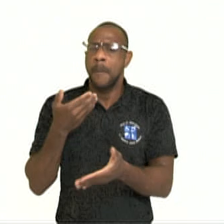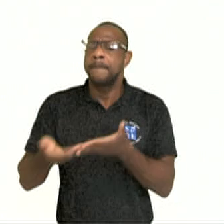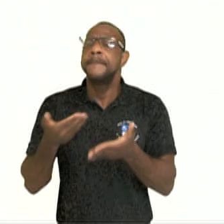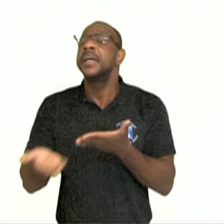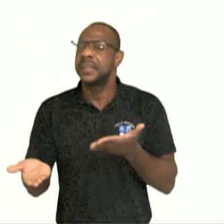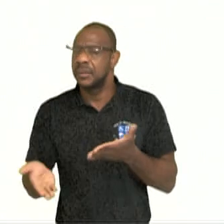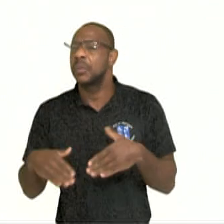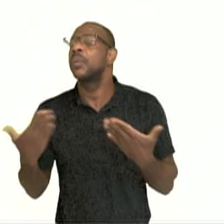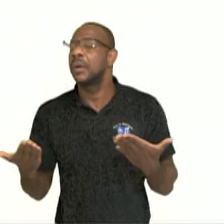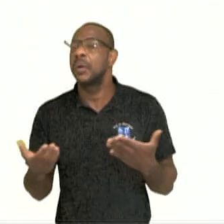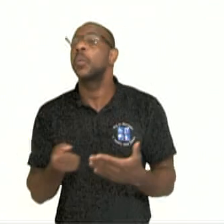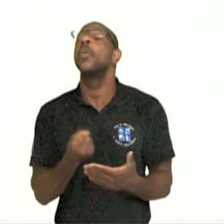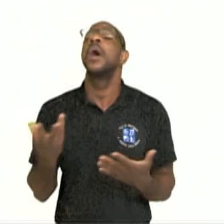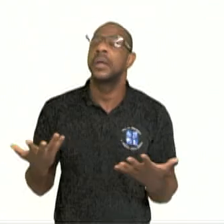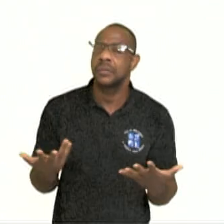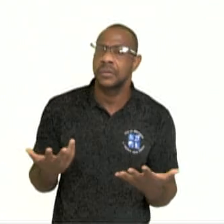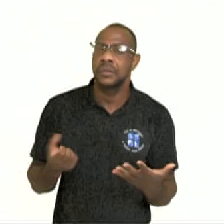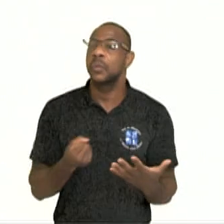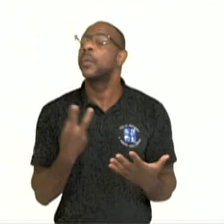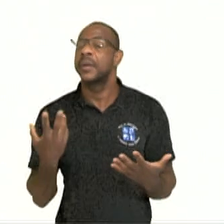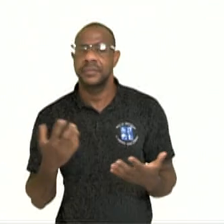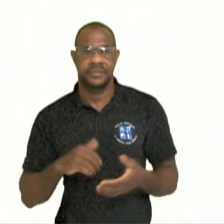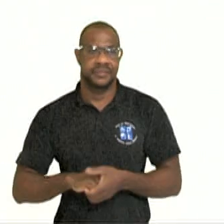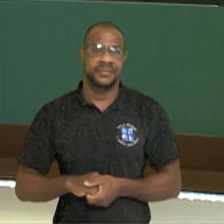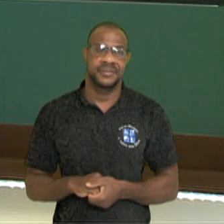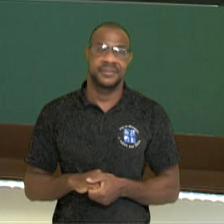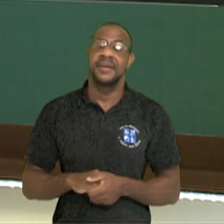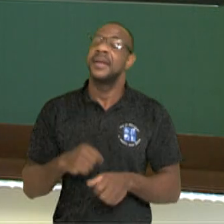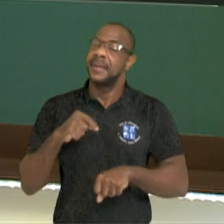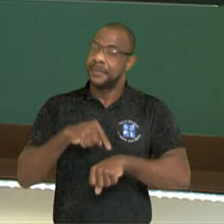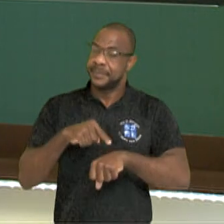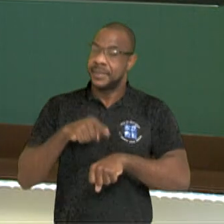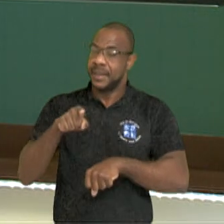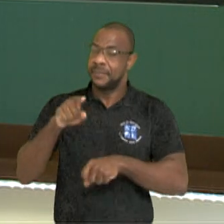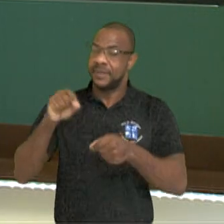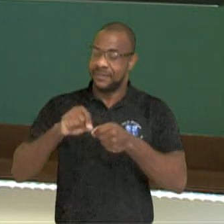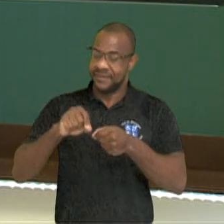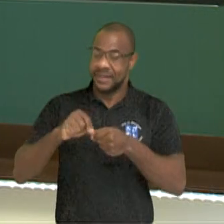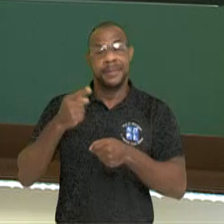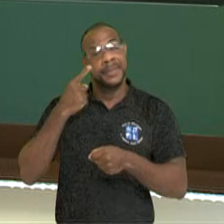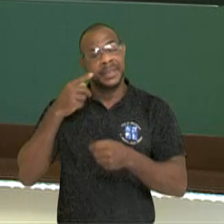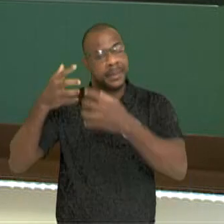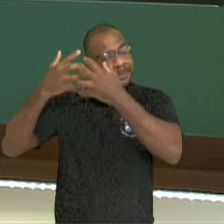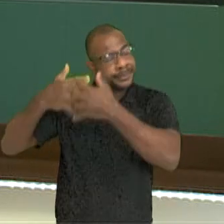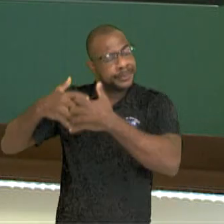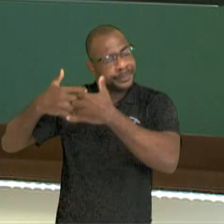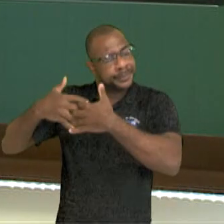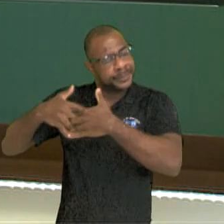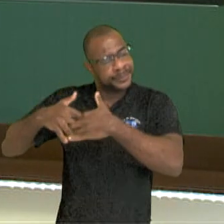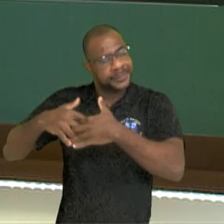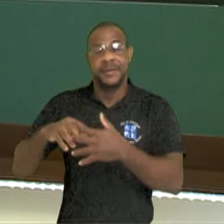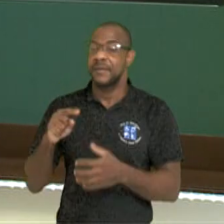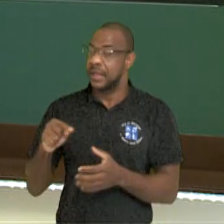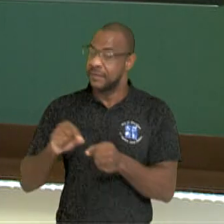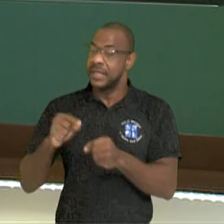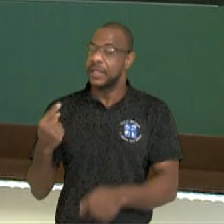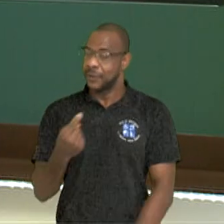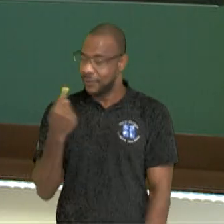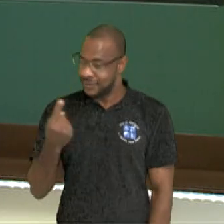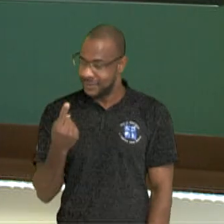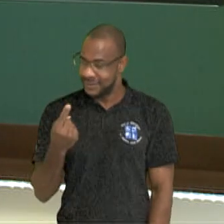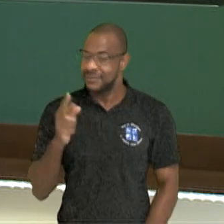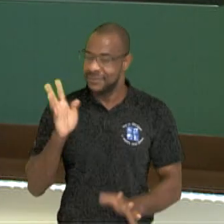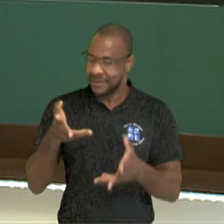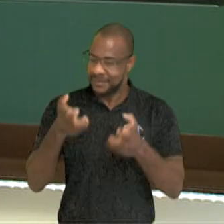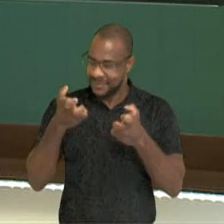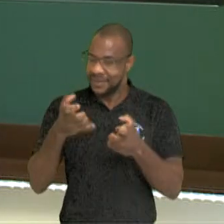prejuízo? De quanto? Então, vamos lá, a professora vai dar um tempo agora para vocês fazerem sozinhos. Agora vocês já viram